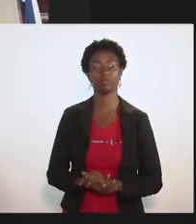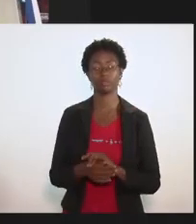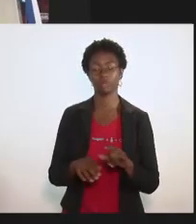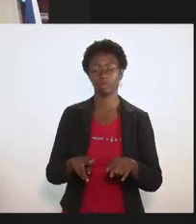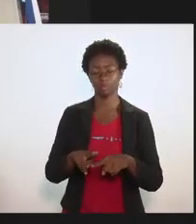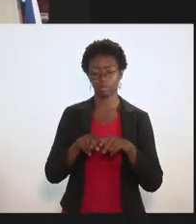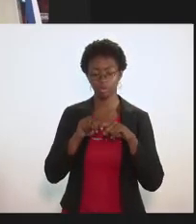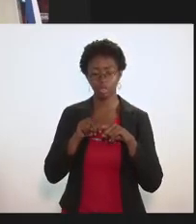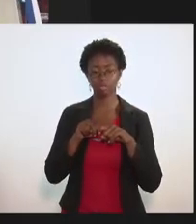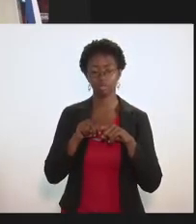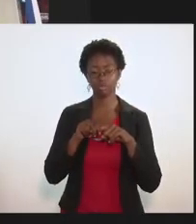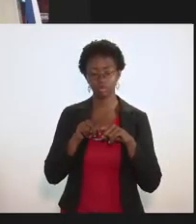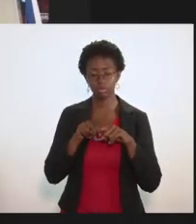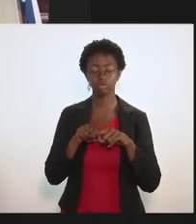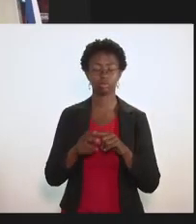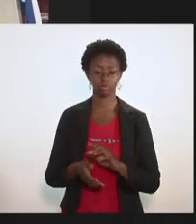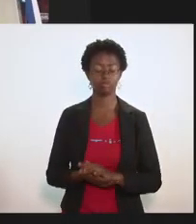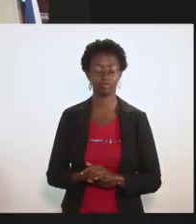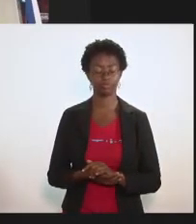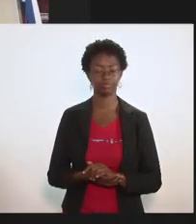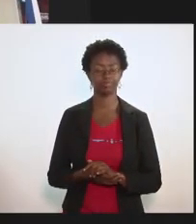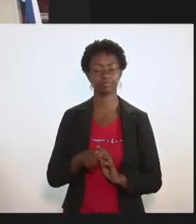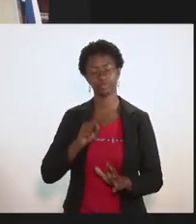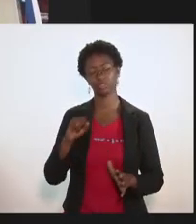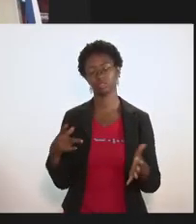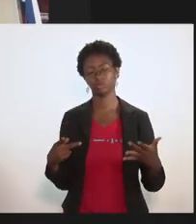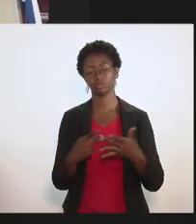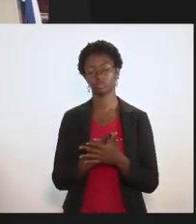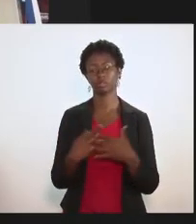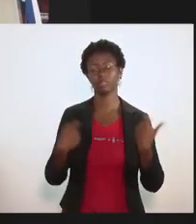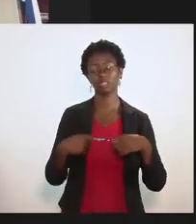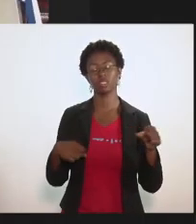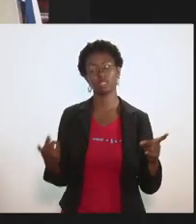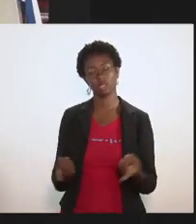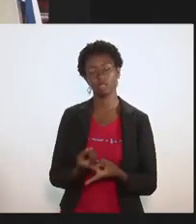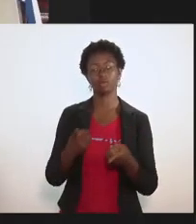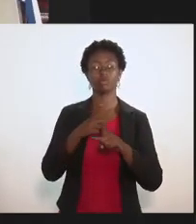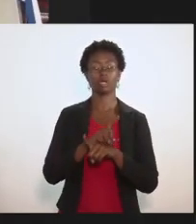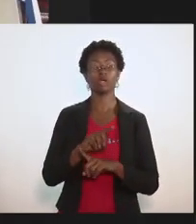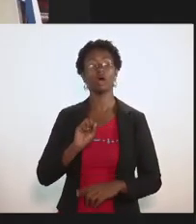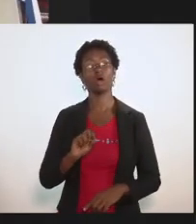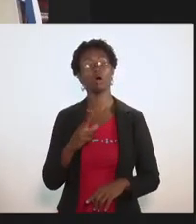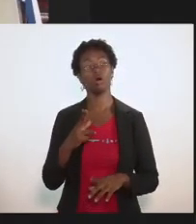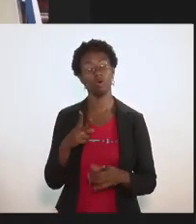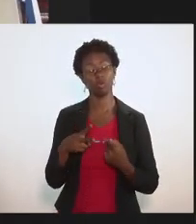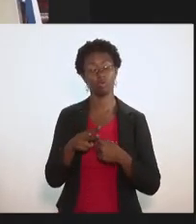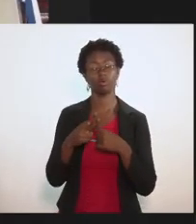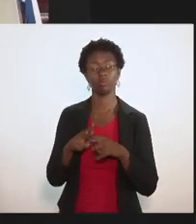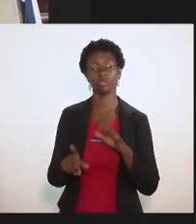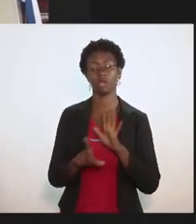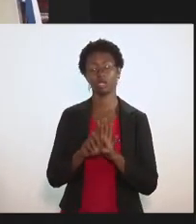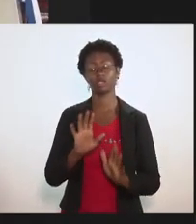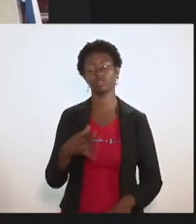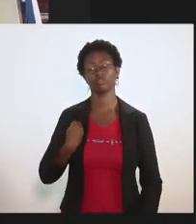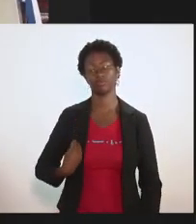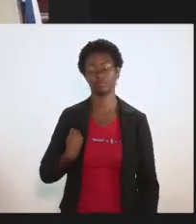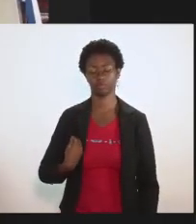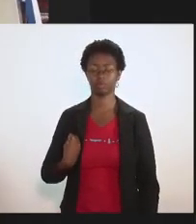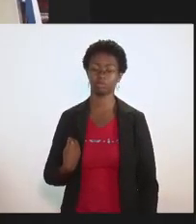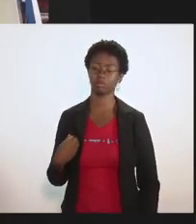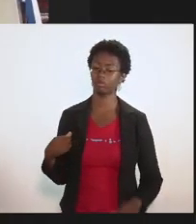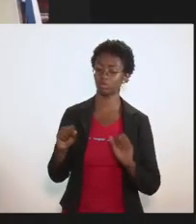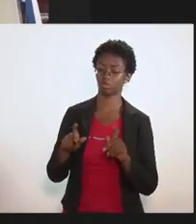Então, eu peço, Valdeir, que assim como o Luiz Paulo pediu para você ver a questão da decisão do tribunal, você também vê essa história dessa